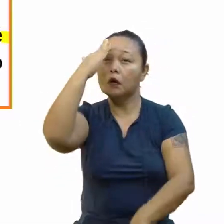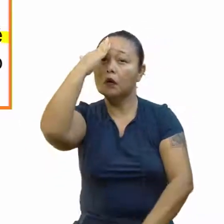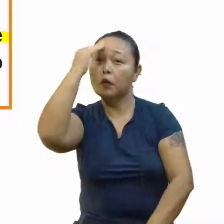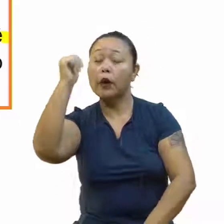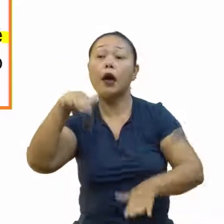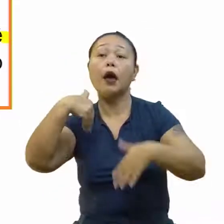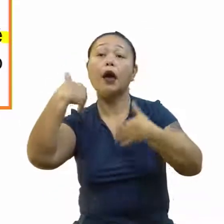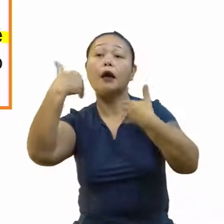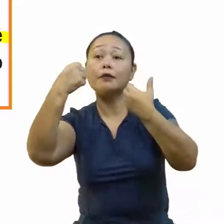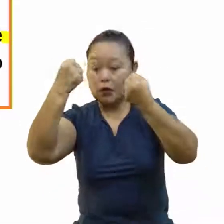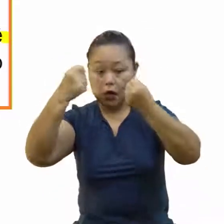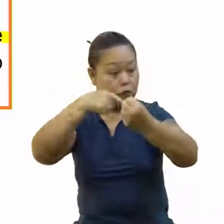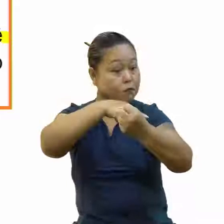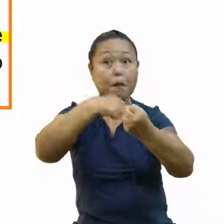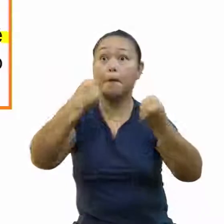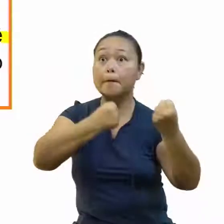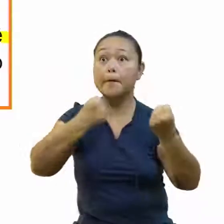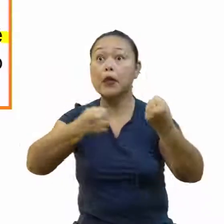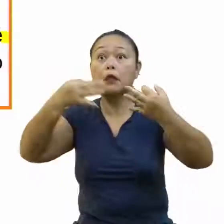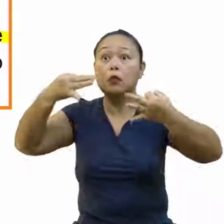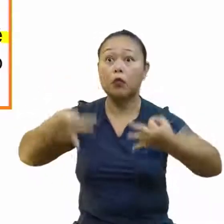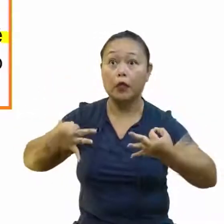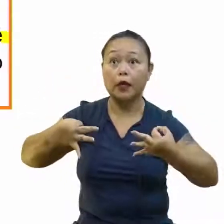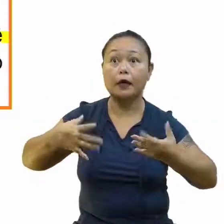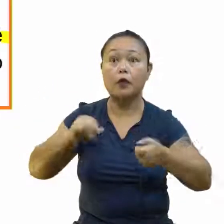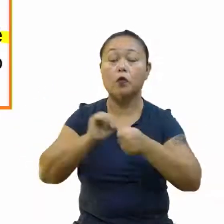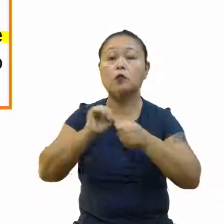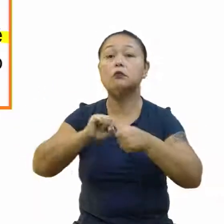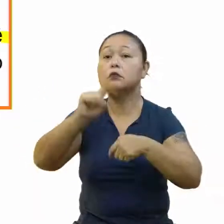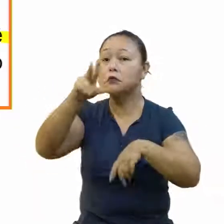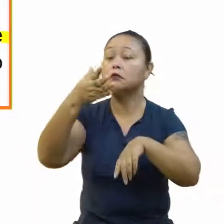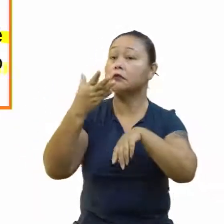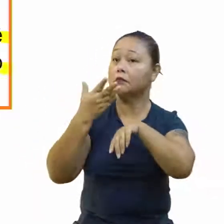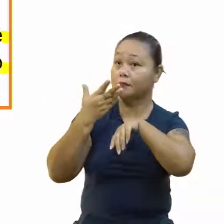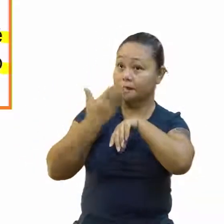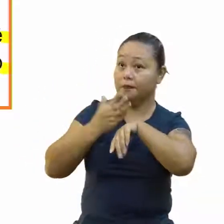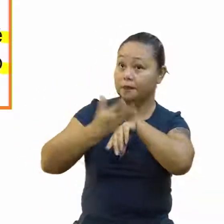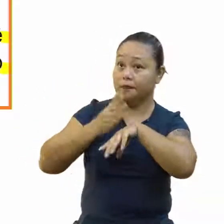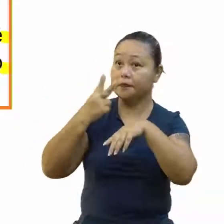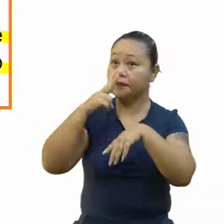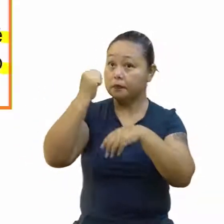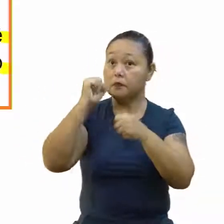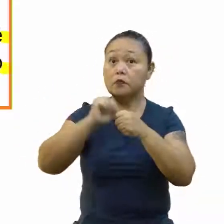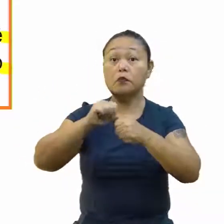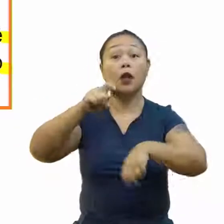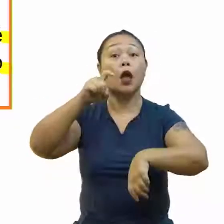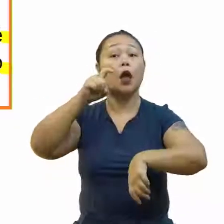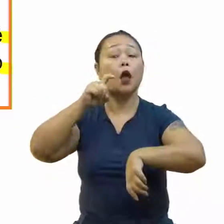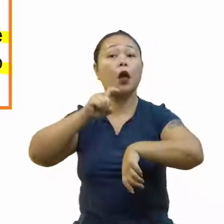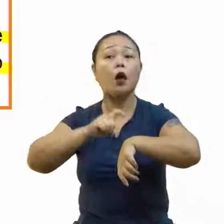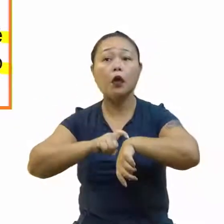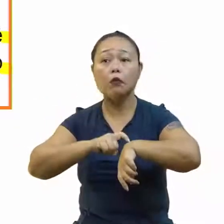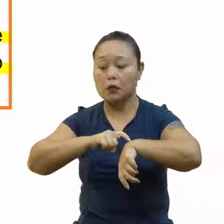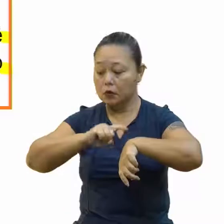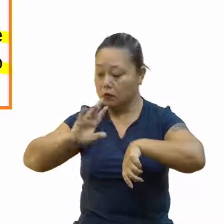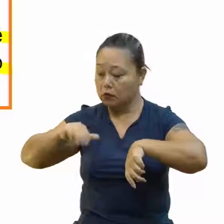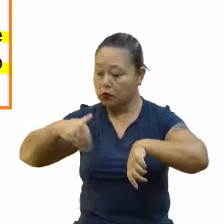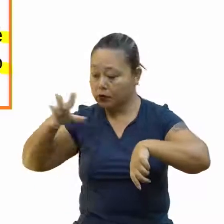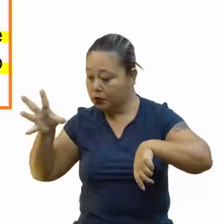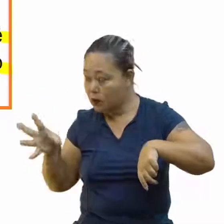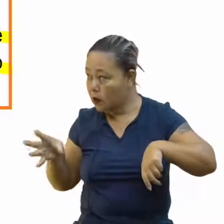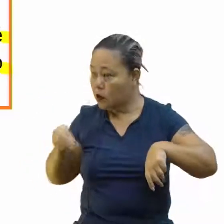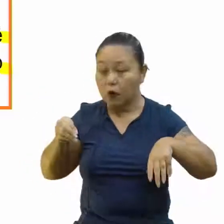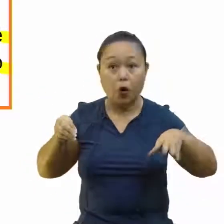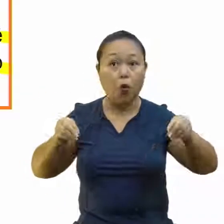a carga ideal? Se você vai fazer treinamento de força, e o momento de avançar o peso, você